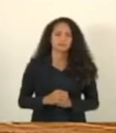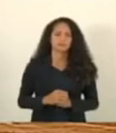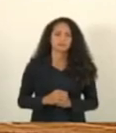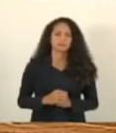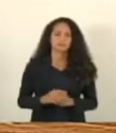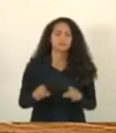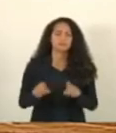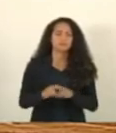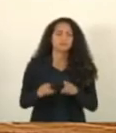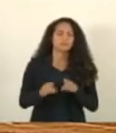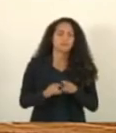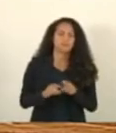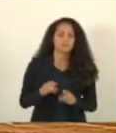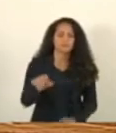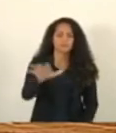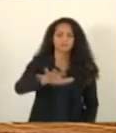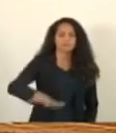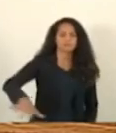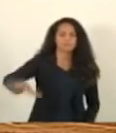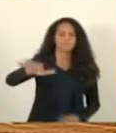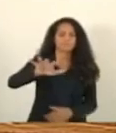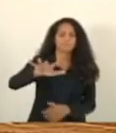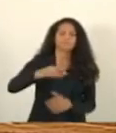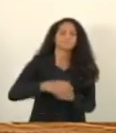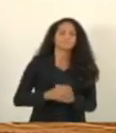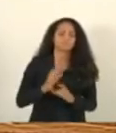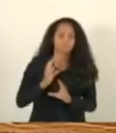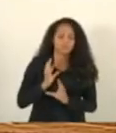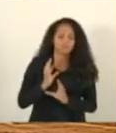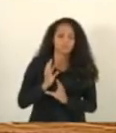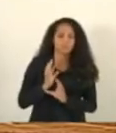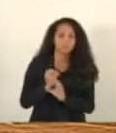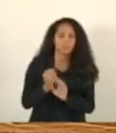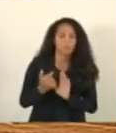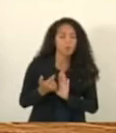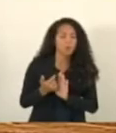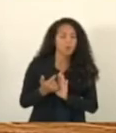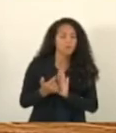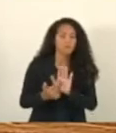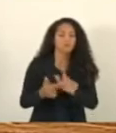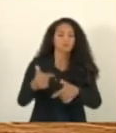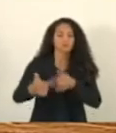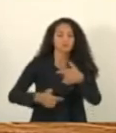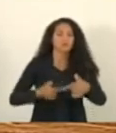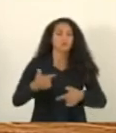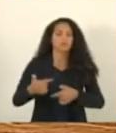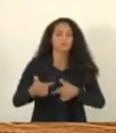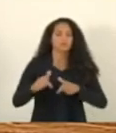o público, com a prestação de um serviço